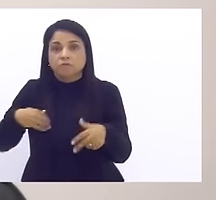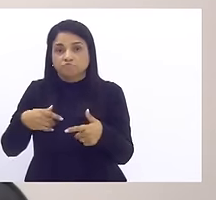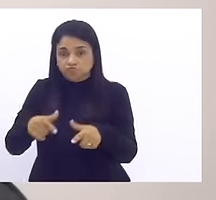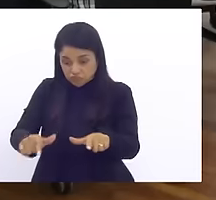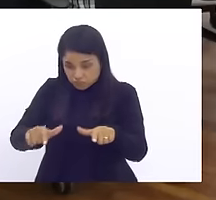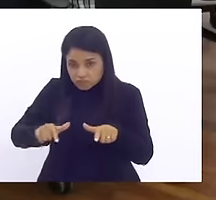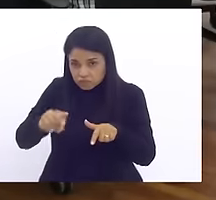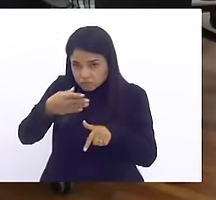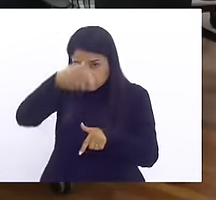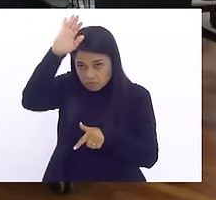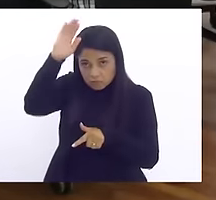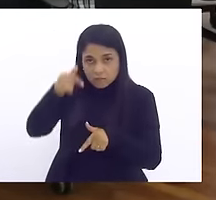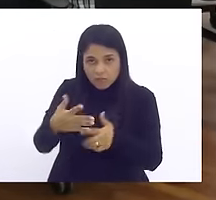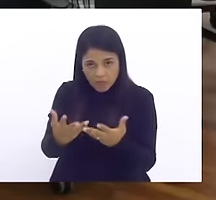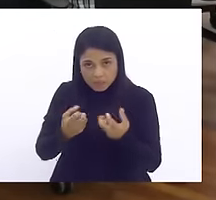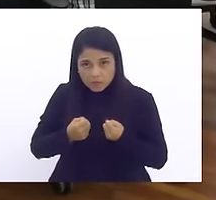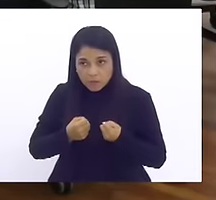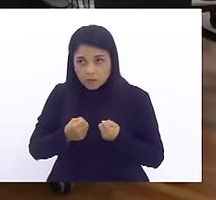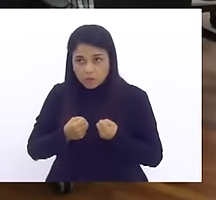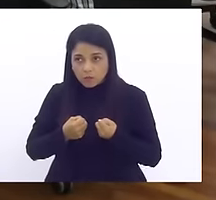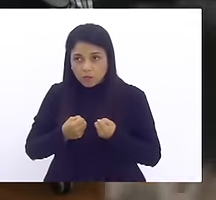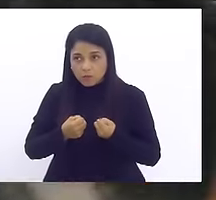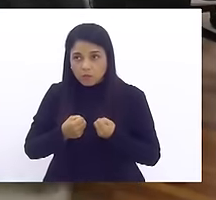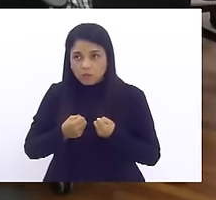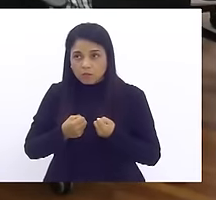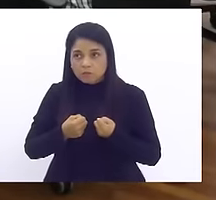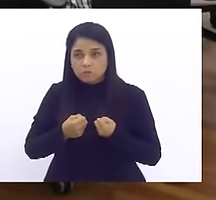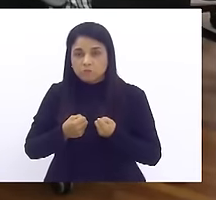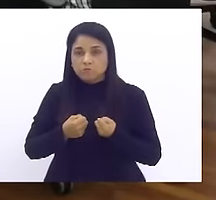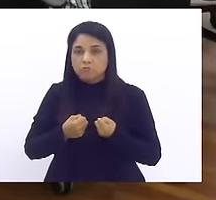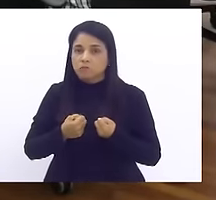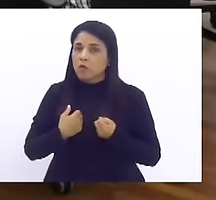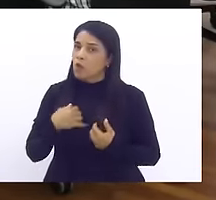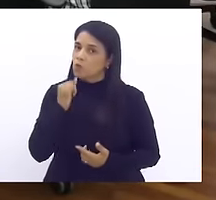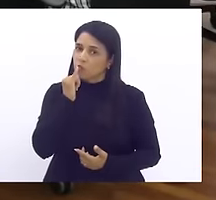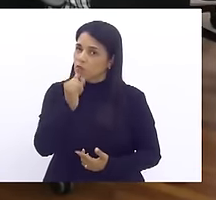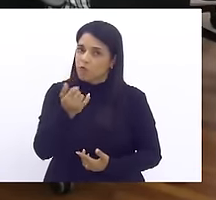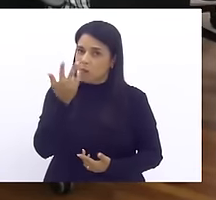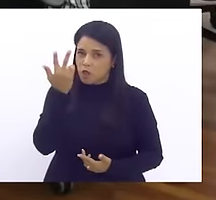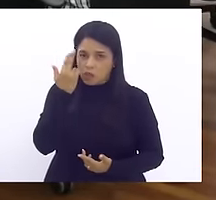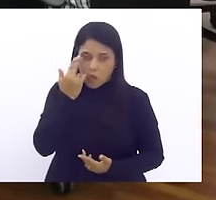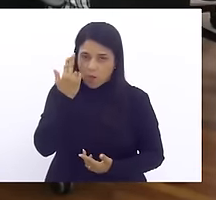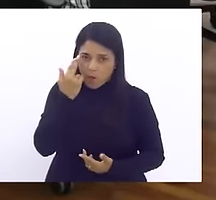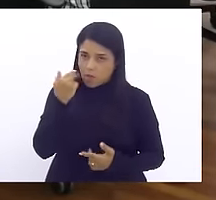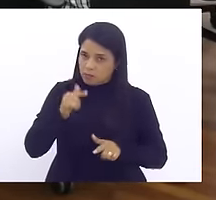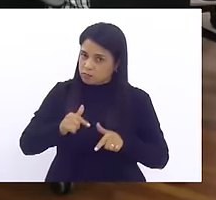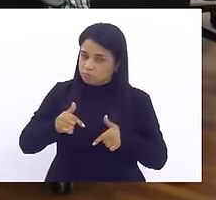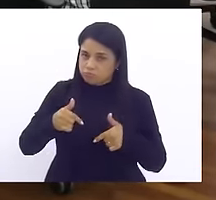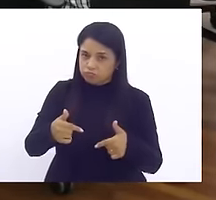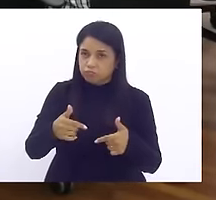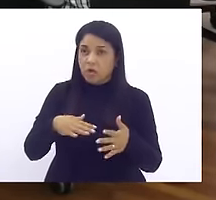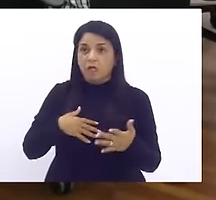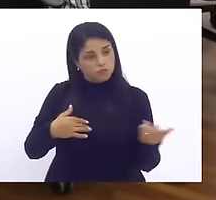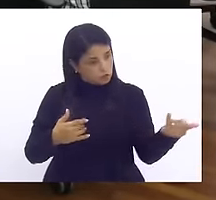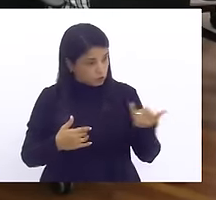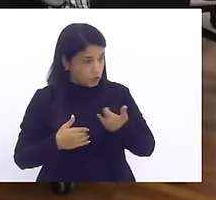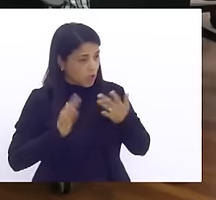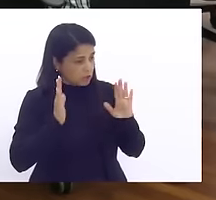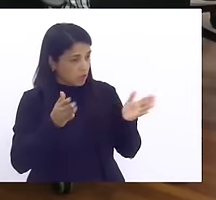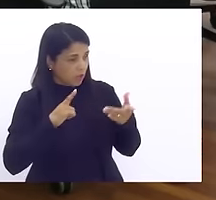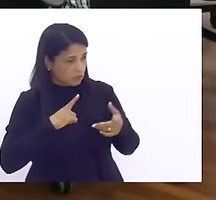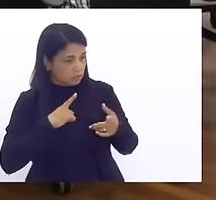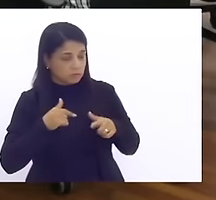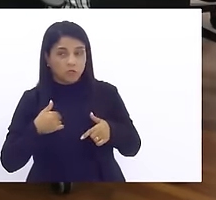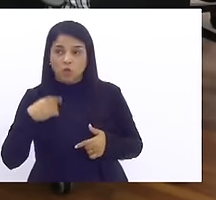bombeiro eu não informei que estava funcionando normalmente nem disse que não estava funcionando sim mas eu sou eu